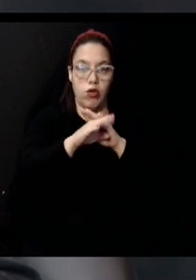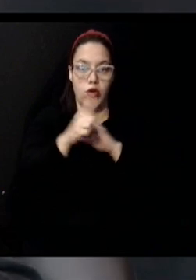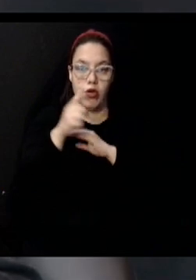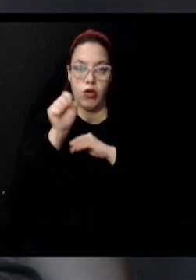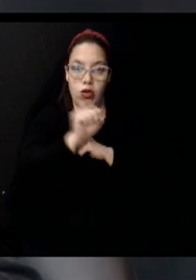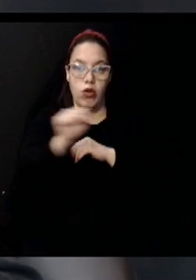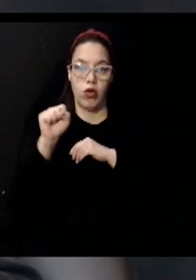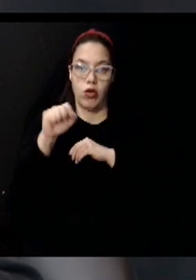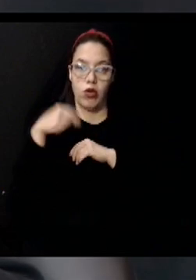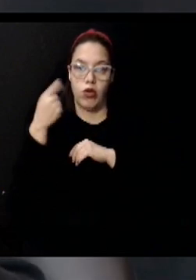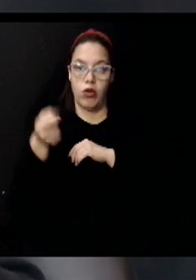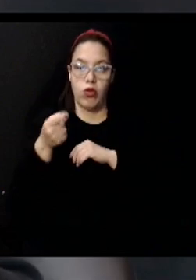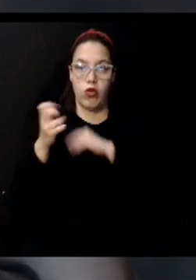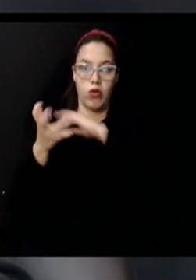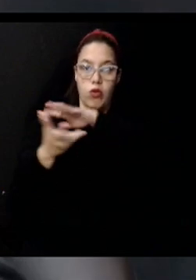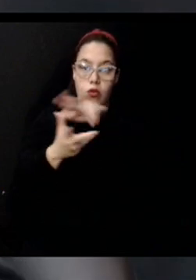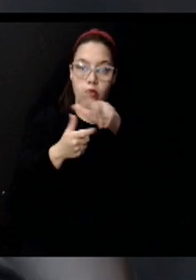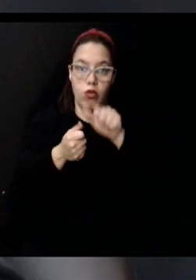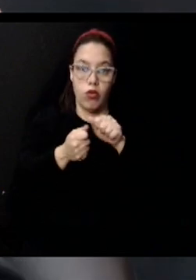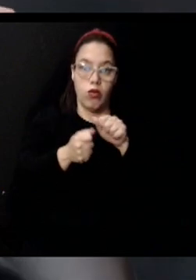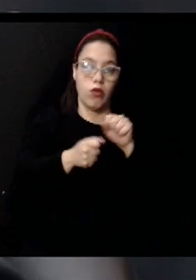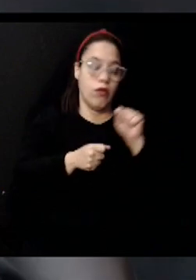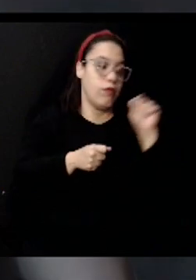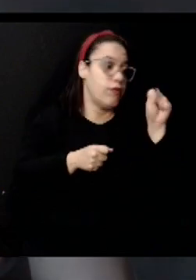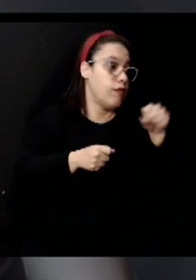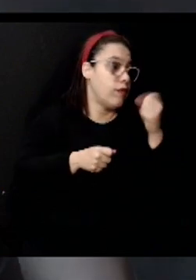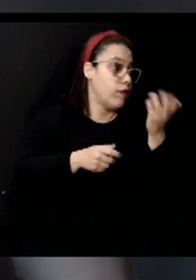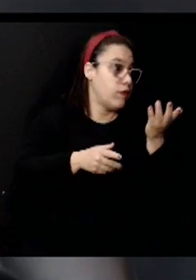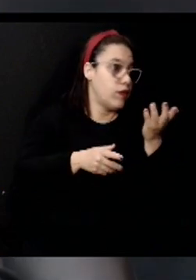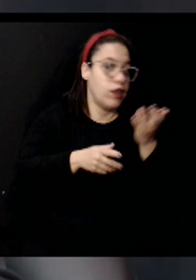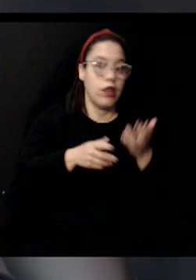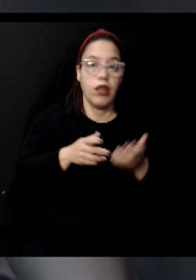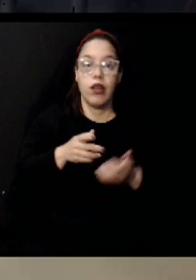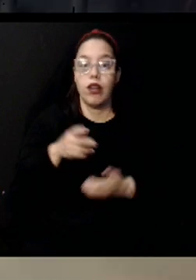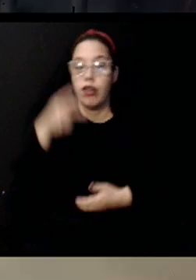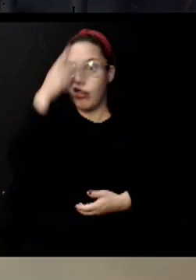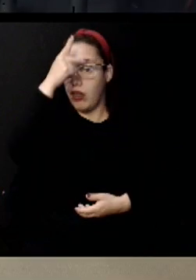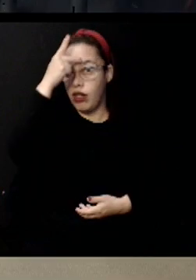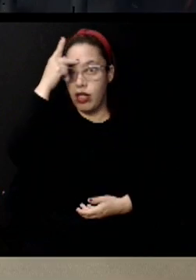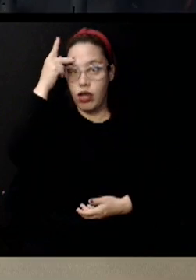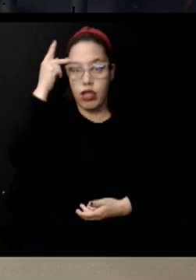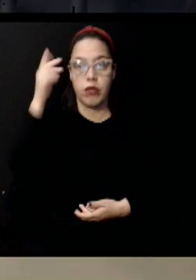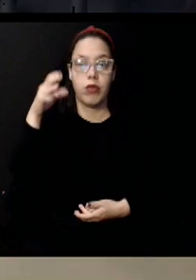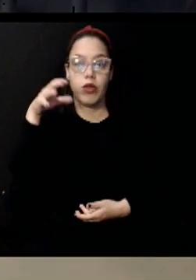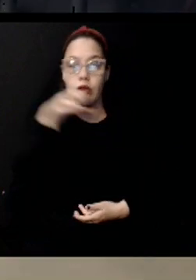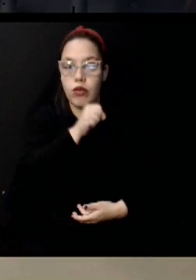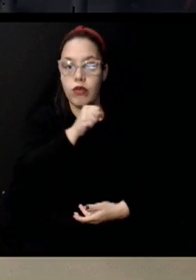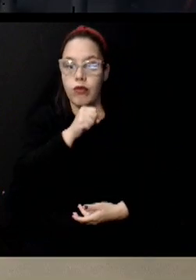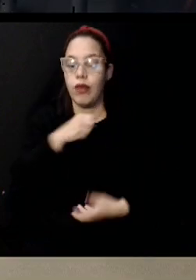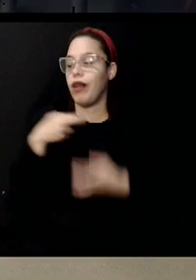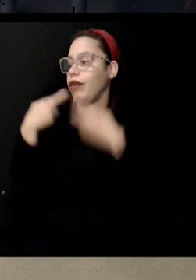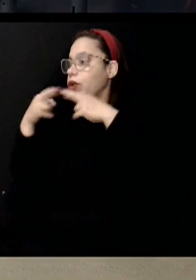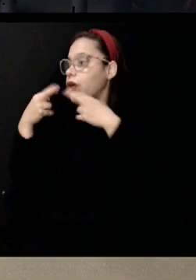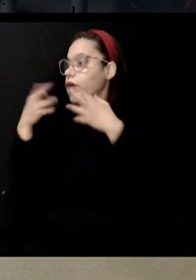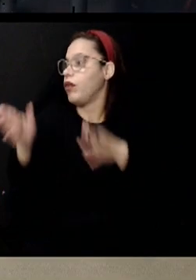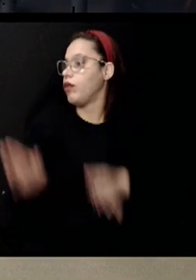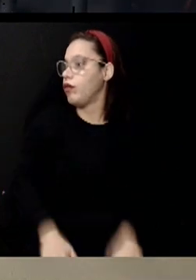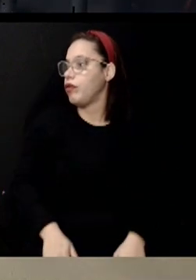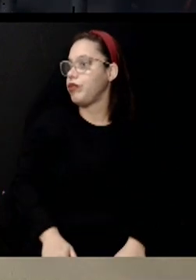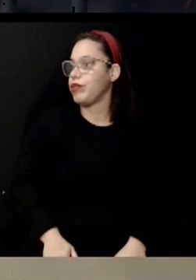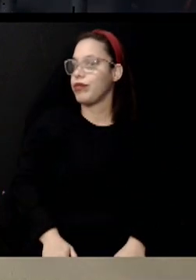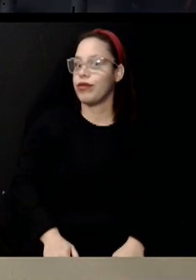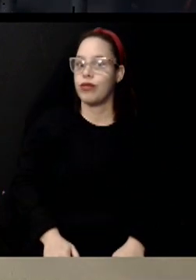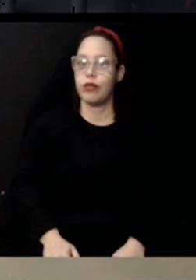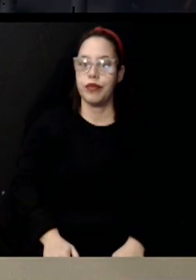do Exato. mundo. Uhum. E E as a gente pessoas estão correndo. aham, e a gente reclama, E a É. gente né, reclama, e E a a gente gente reclama até